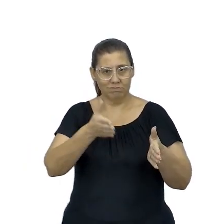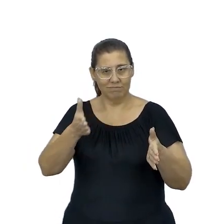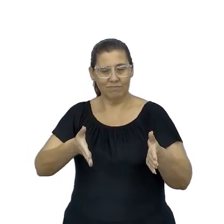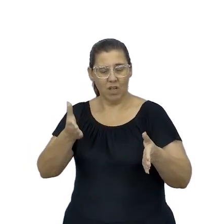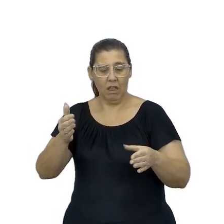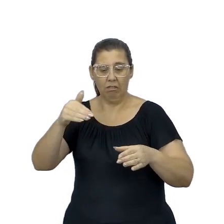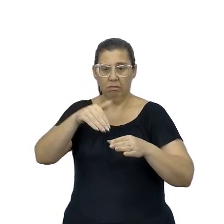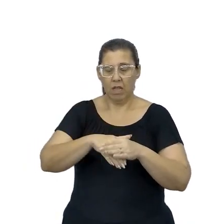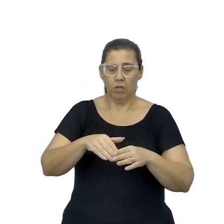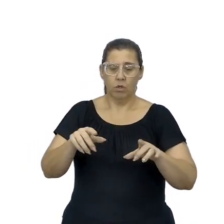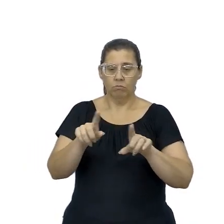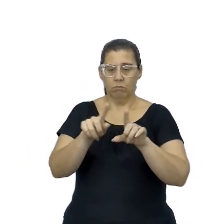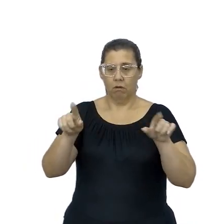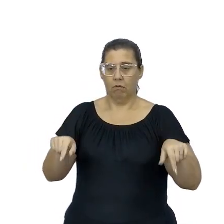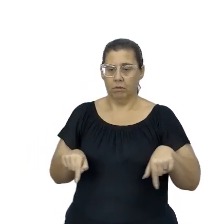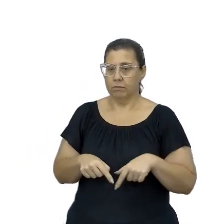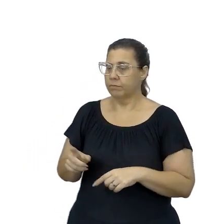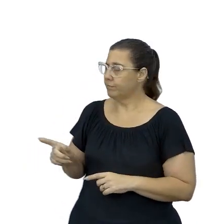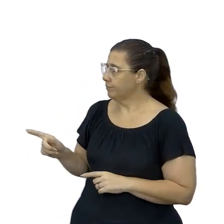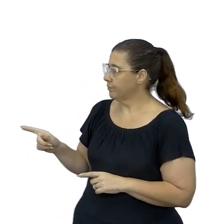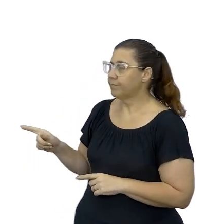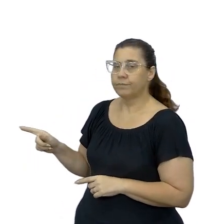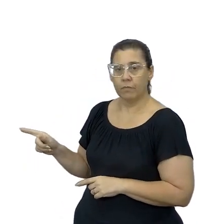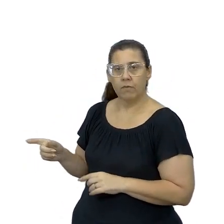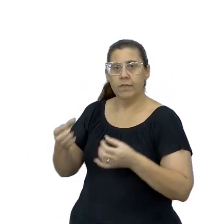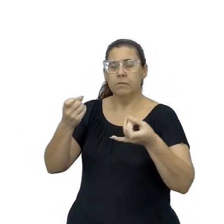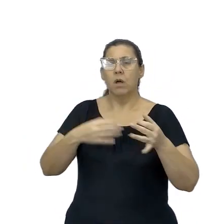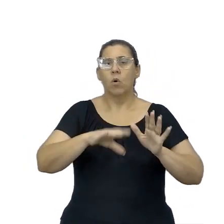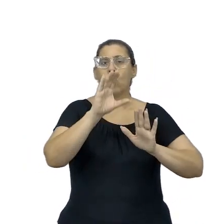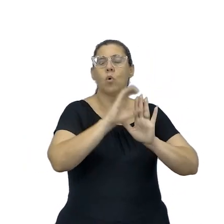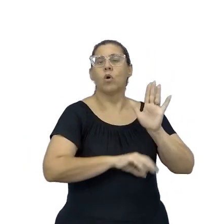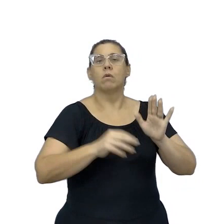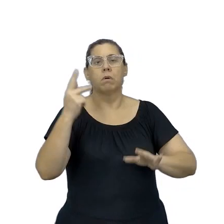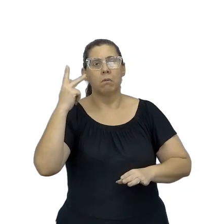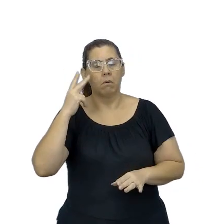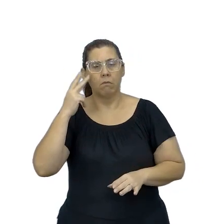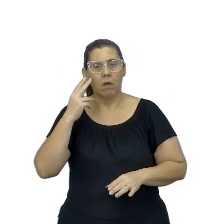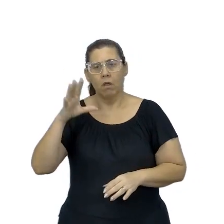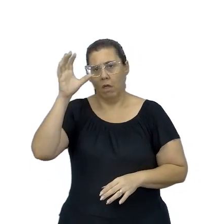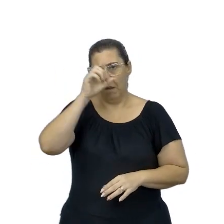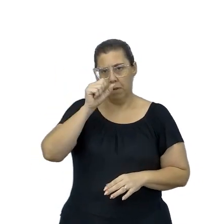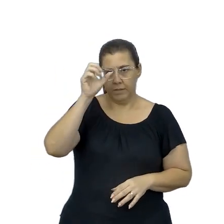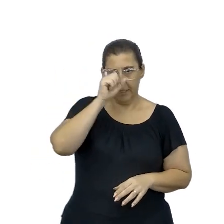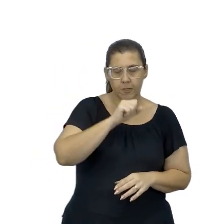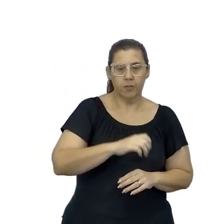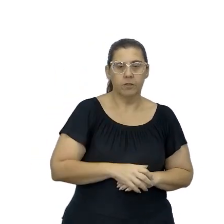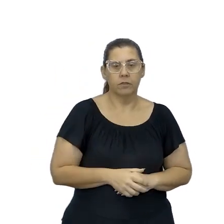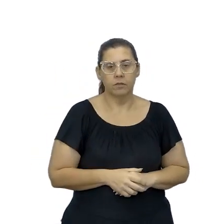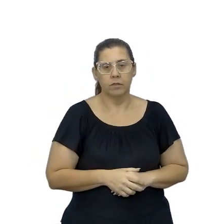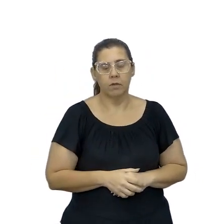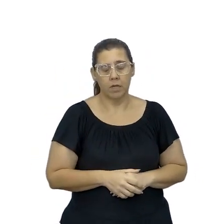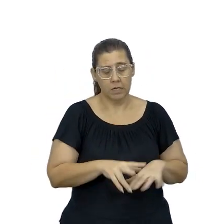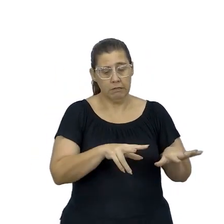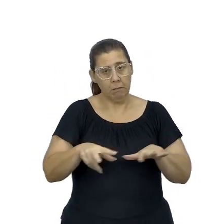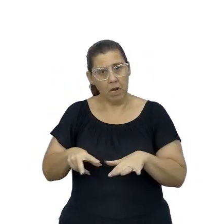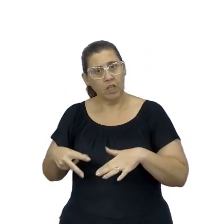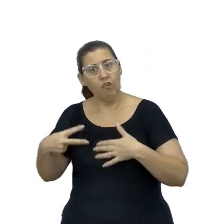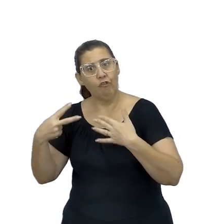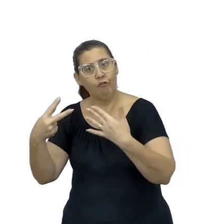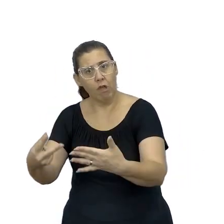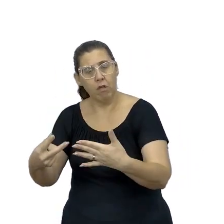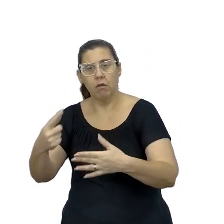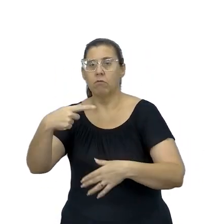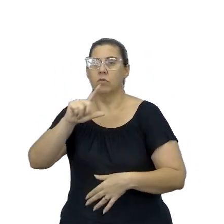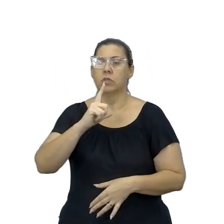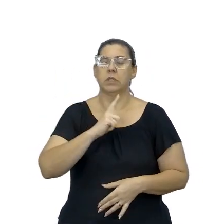dentro desse blocão que vai falar sobre currículo paulista e aprendizagens em espiral. Na semana que vem, vocês vão,